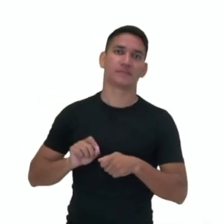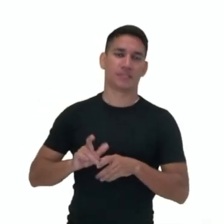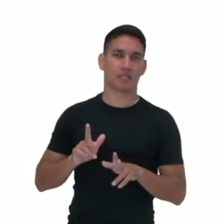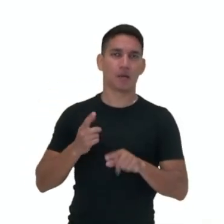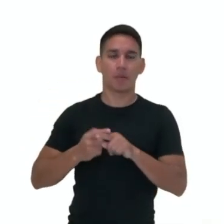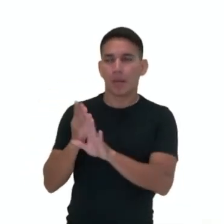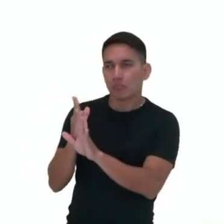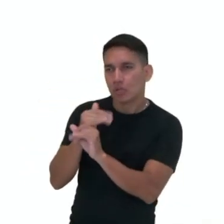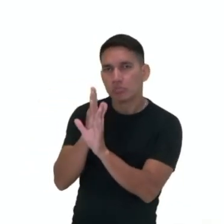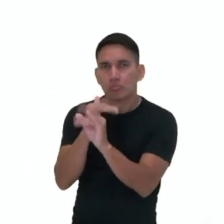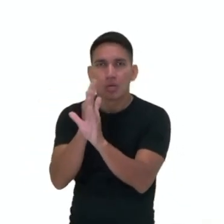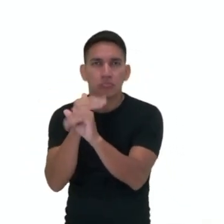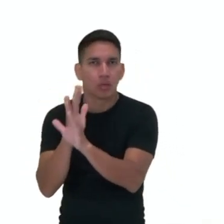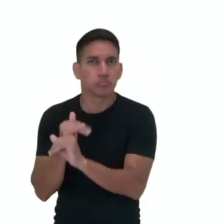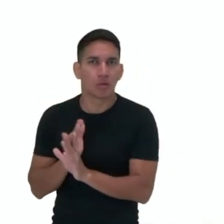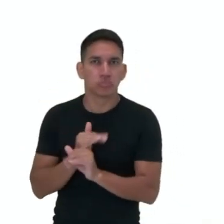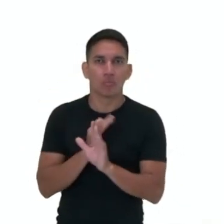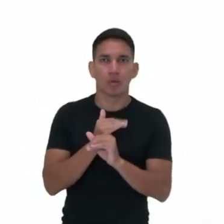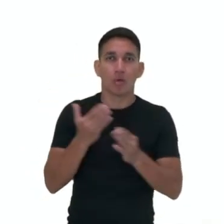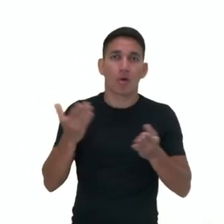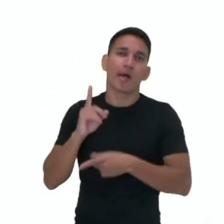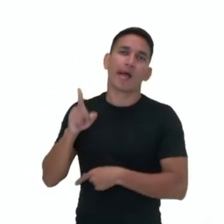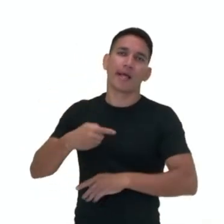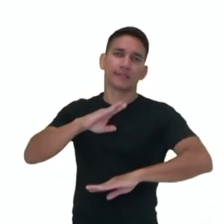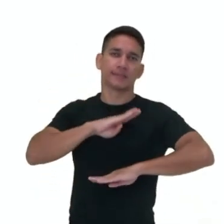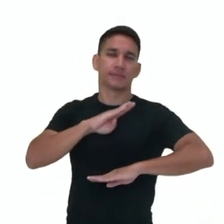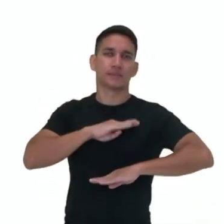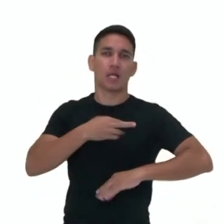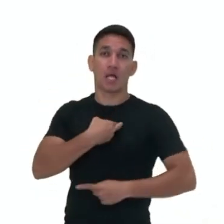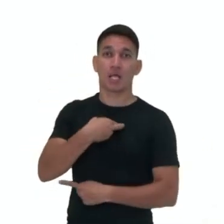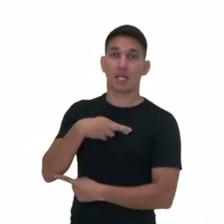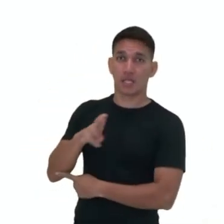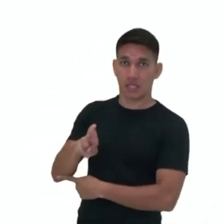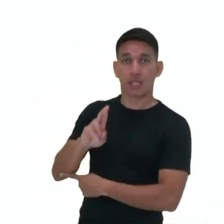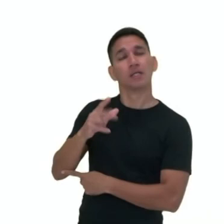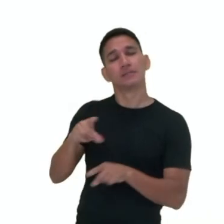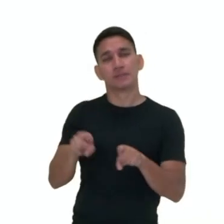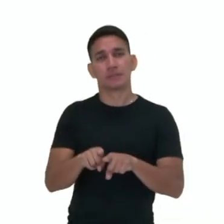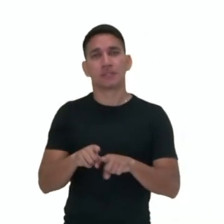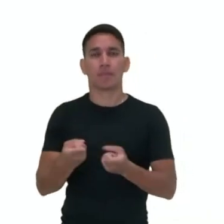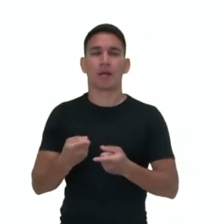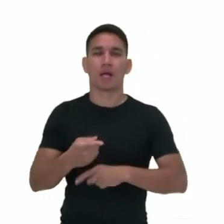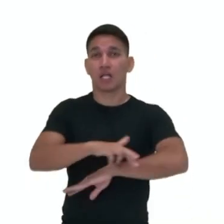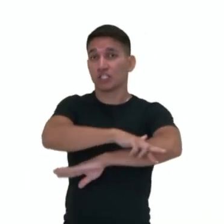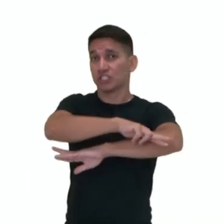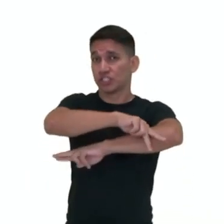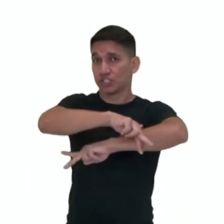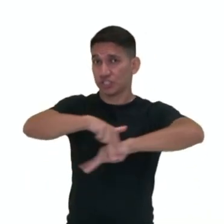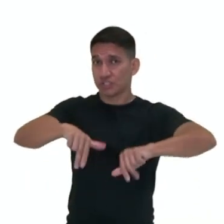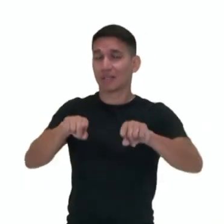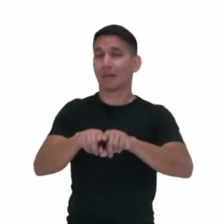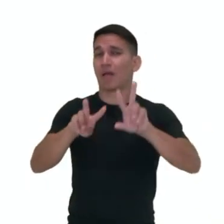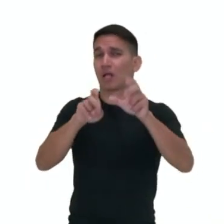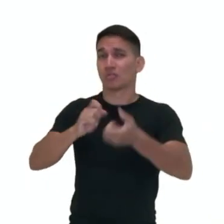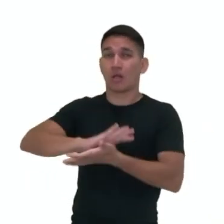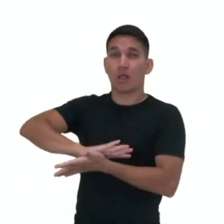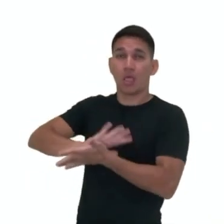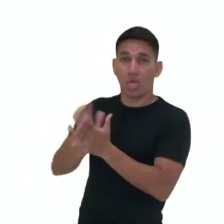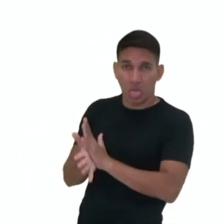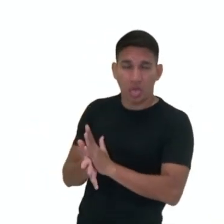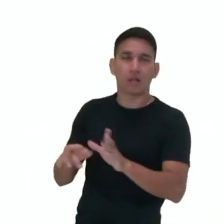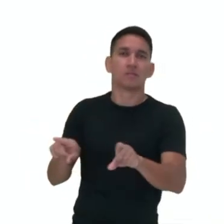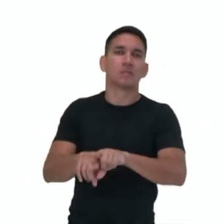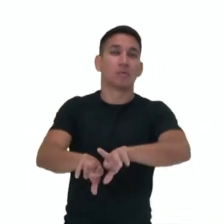sendo perseguidos por uma questão religiosa, uma questão étnica, uma questão aí de racismo, uma questão